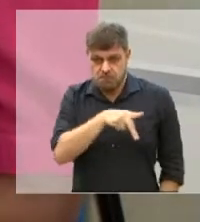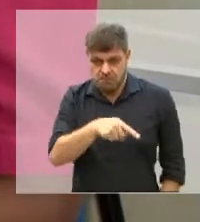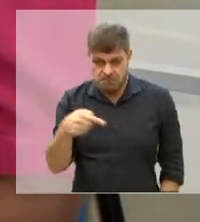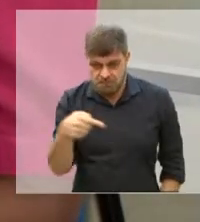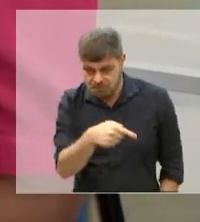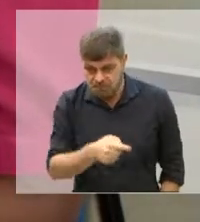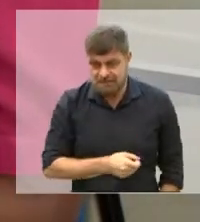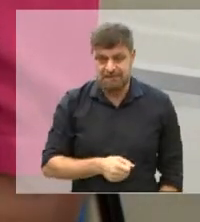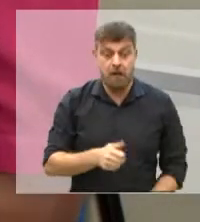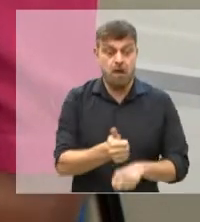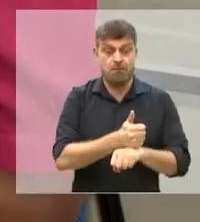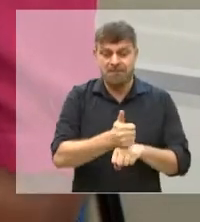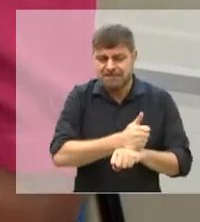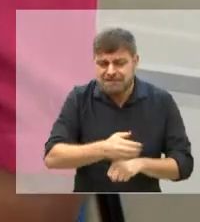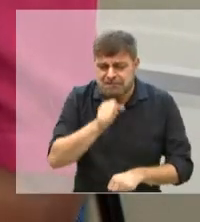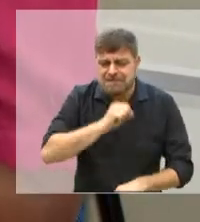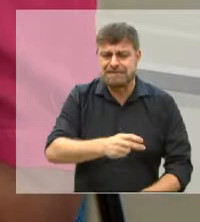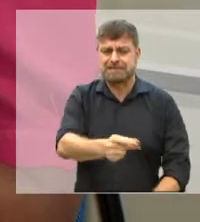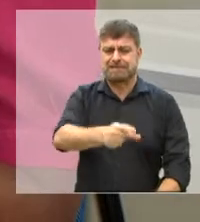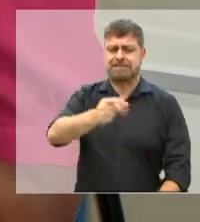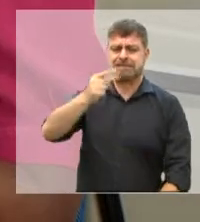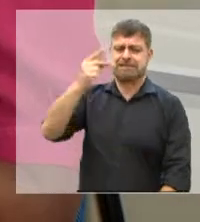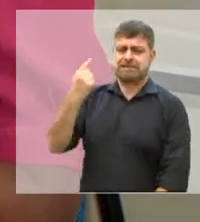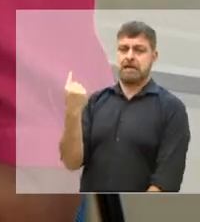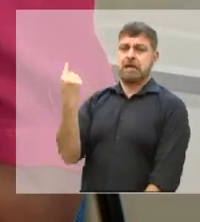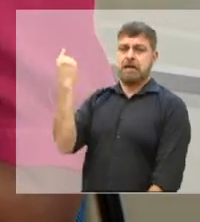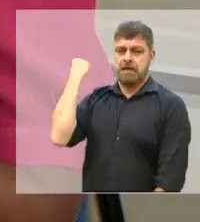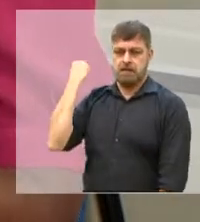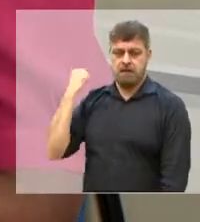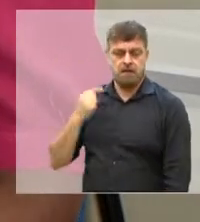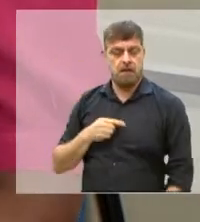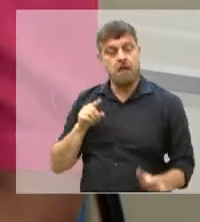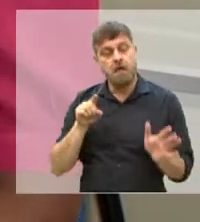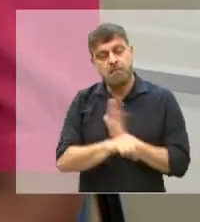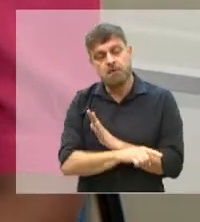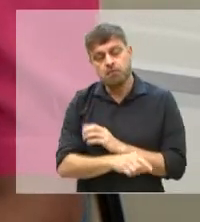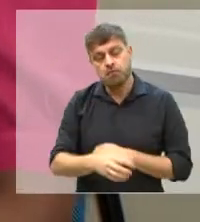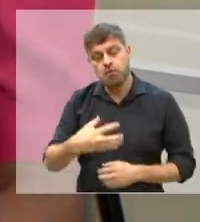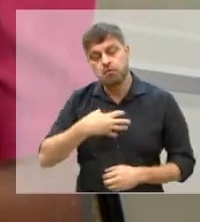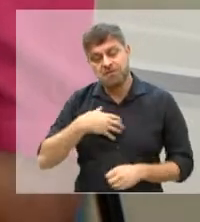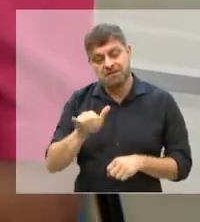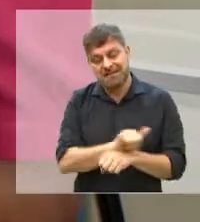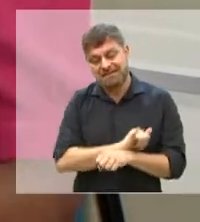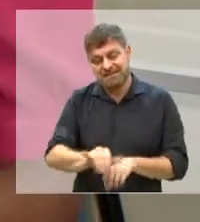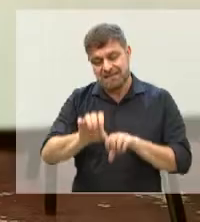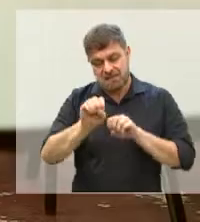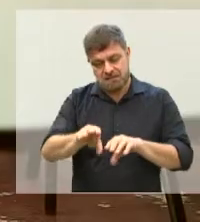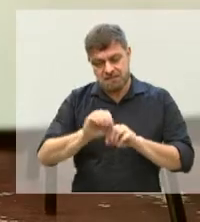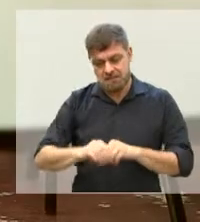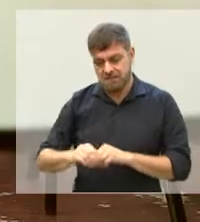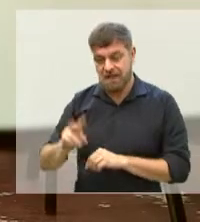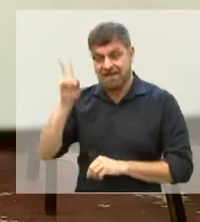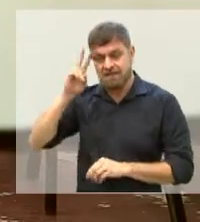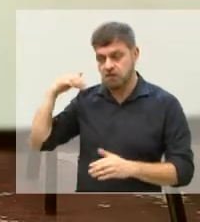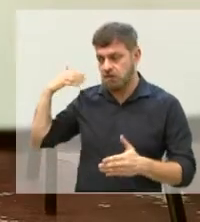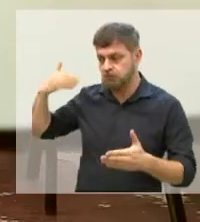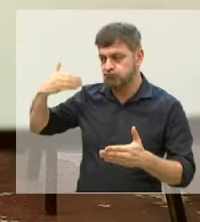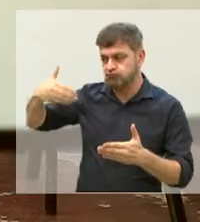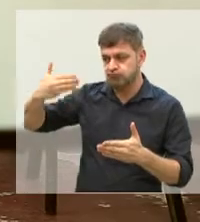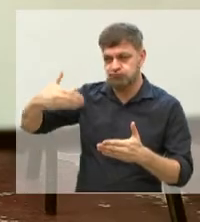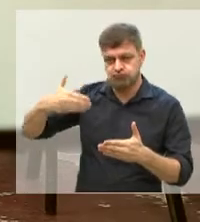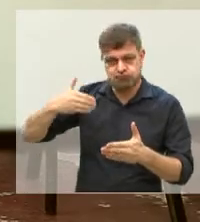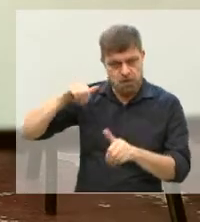mais antigas, né, que a gente tem conhecimento. Mudou muito a forma de ensinar ao longo da nossa história?